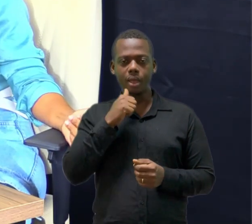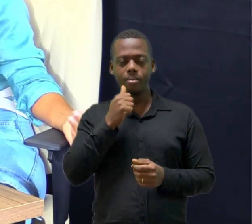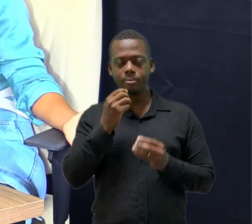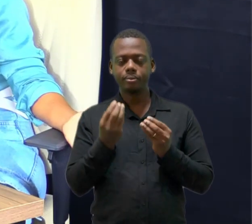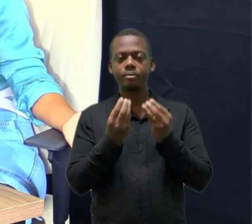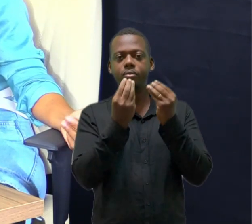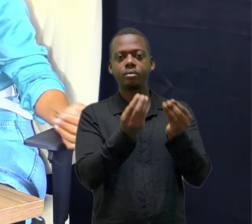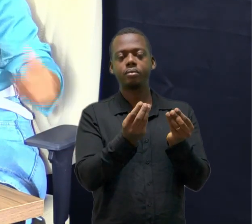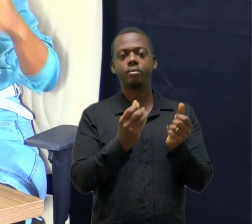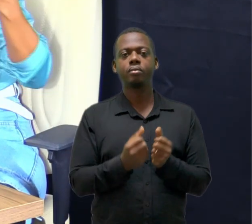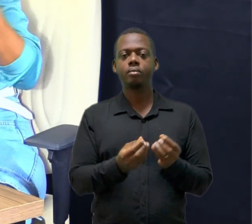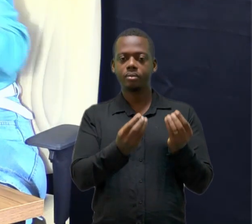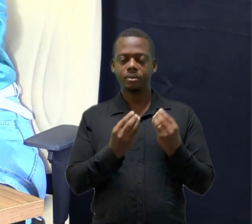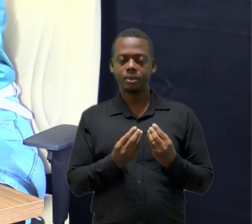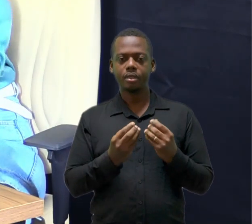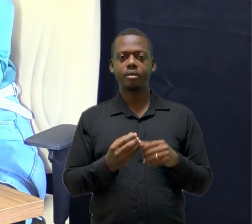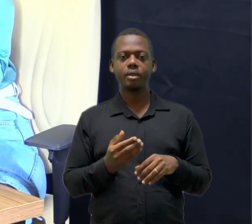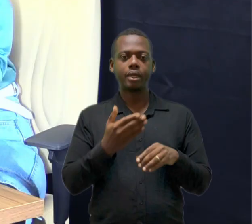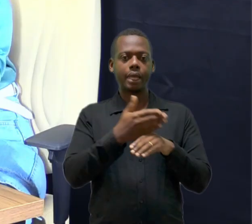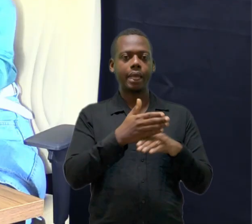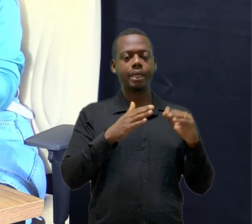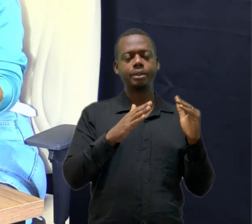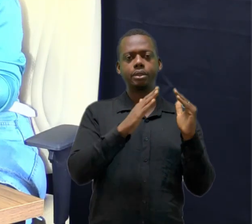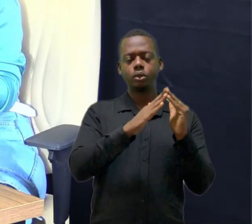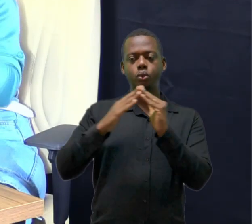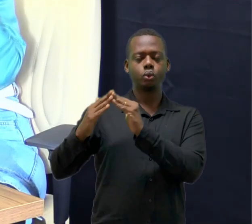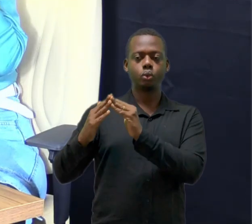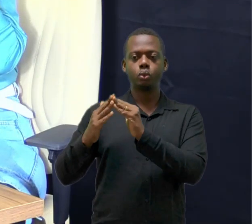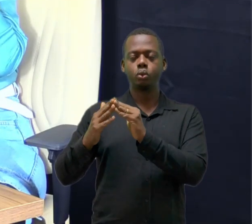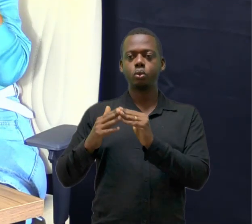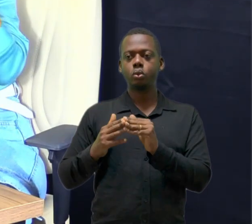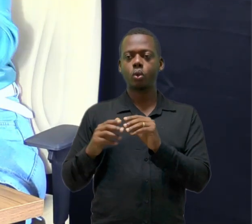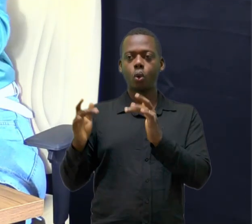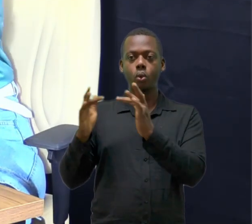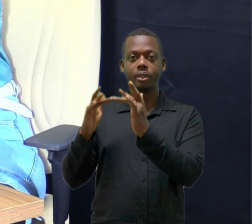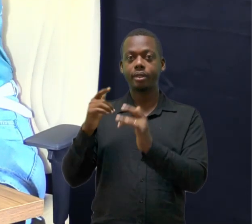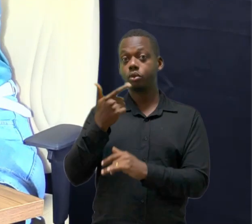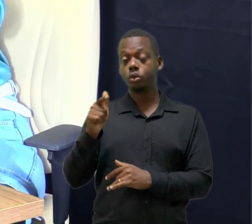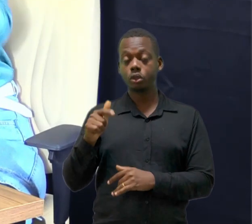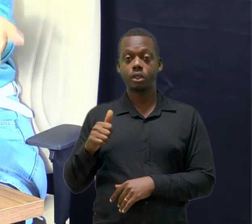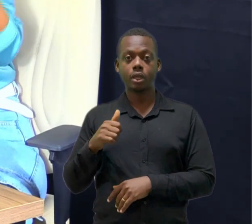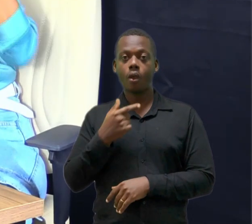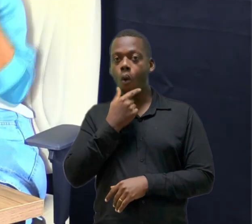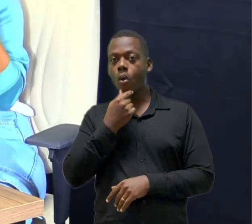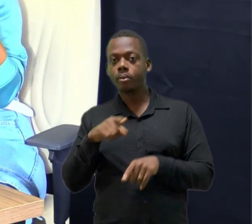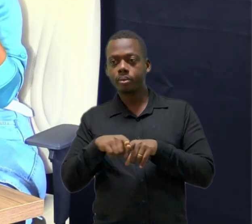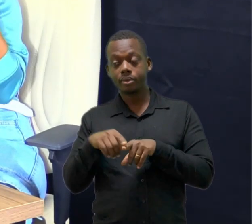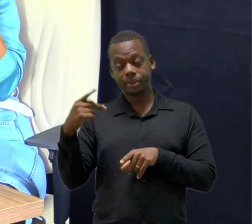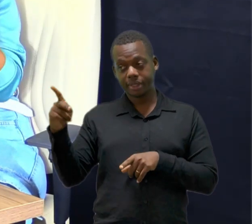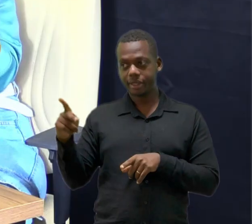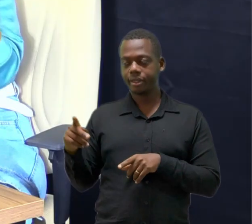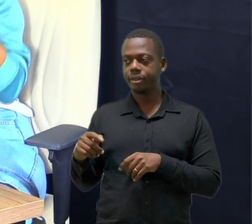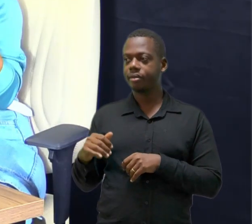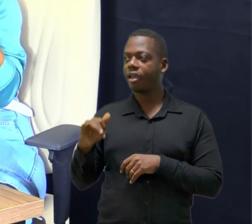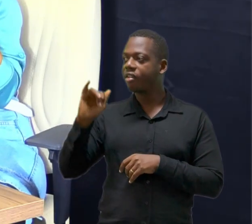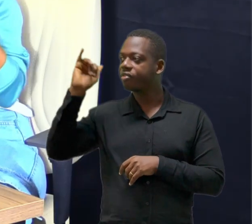Eu fui para casa, fui atrás de um surdo que morava na minha rua, não tinha contato com ele. E aí eu pedi para o irmão dele falar com ele para ele me ensinar. Então